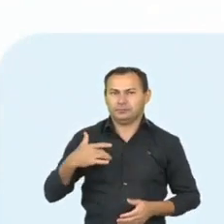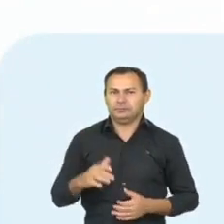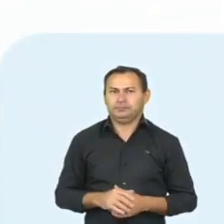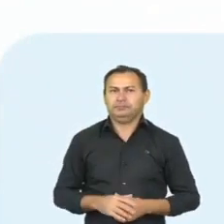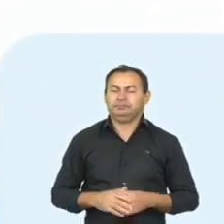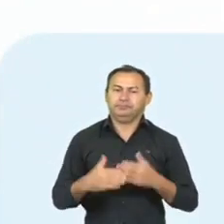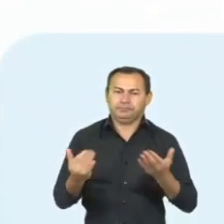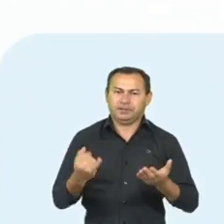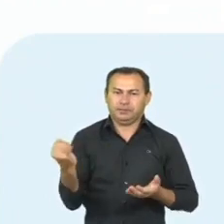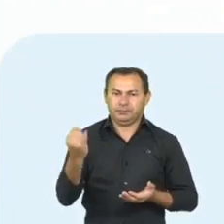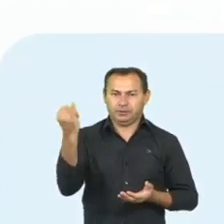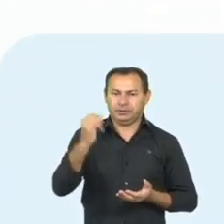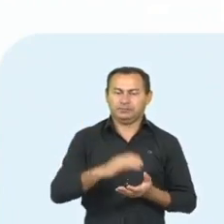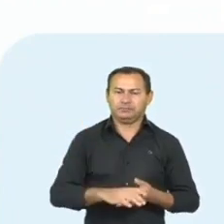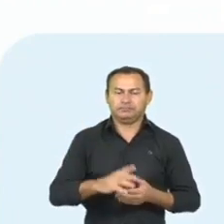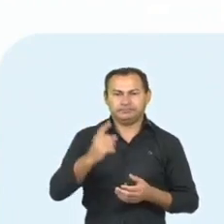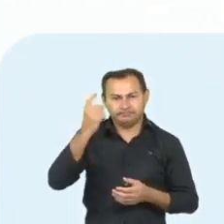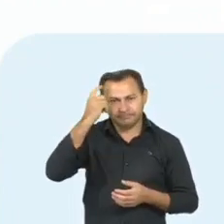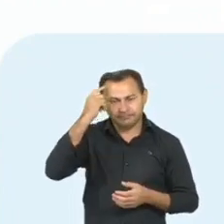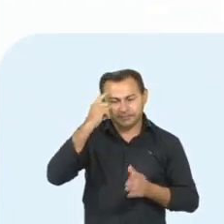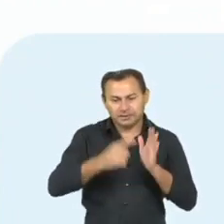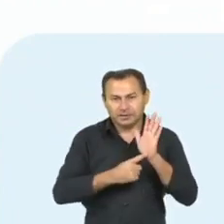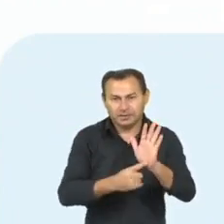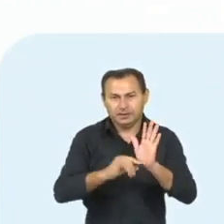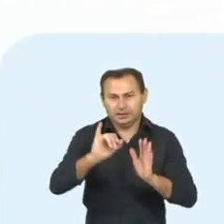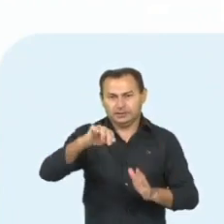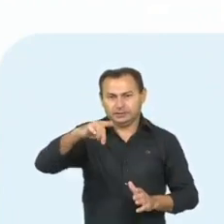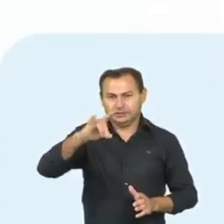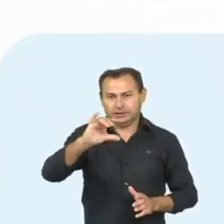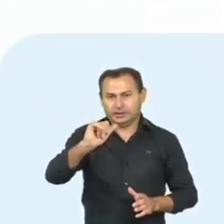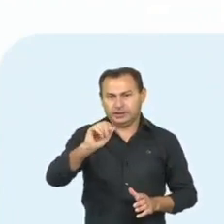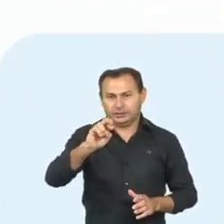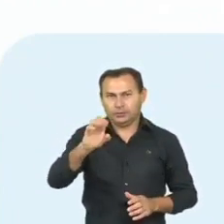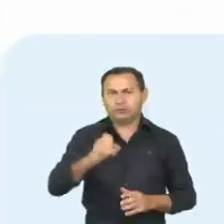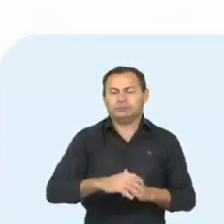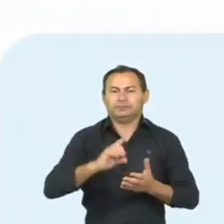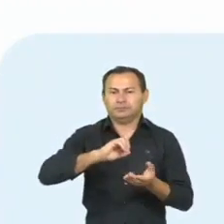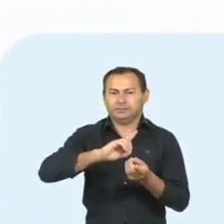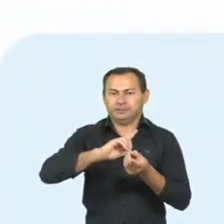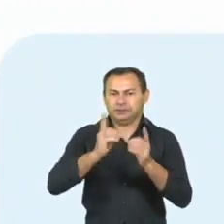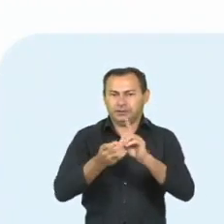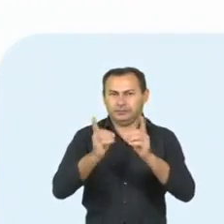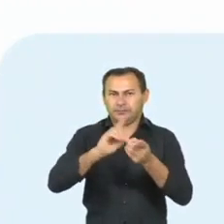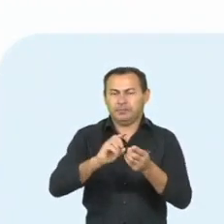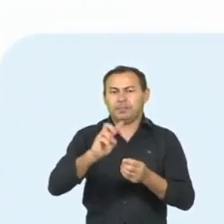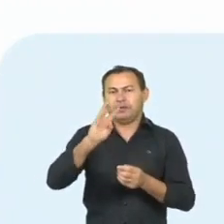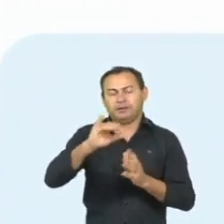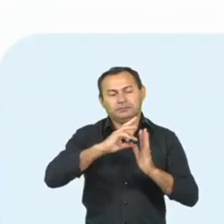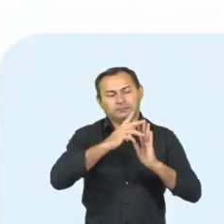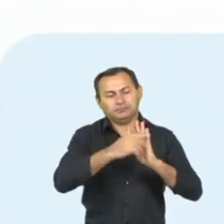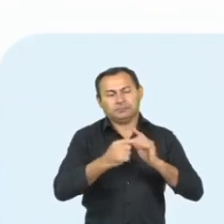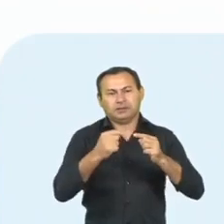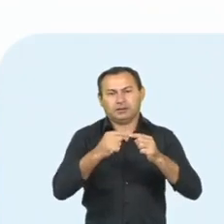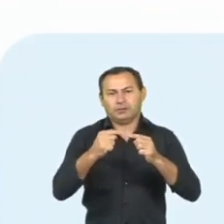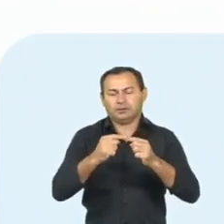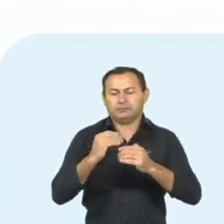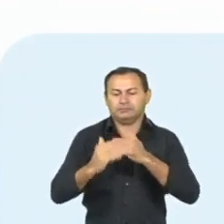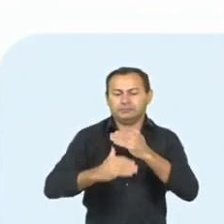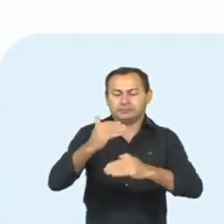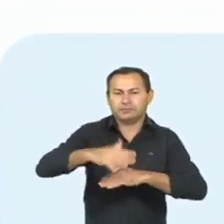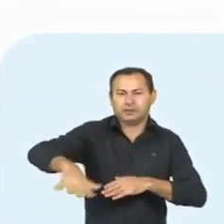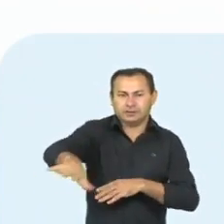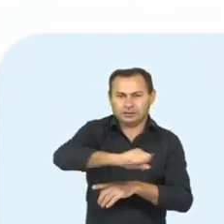É importante salientar que os indicadores, eles são dinâmicos e eles vão variar de acordo com a evolução da